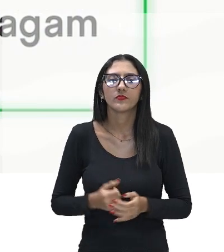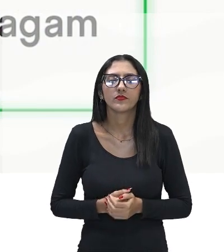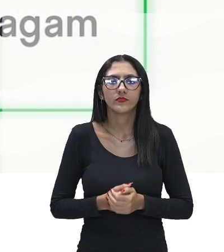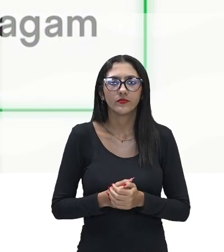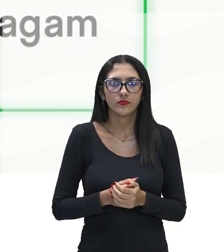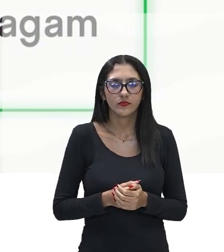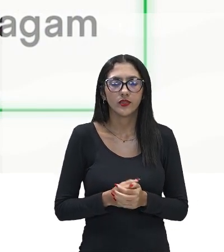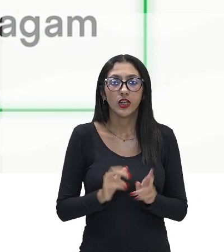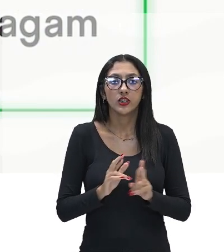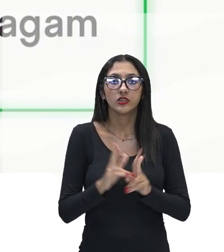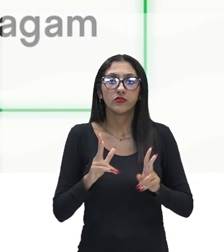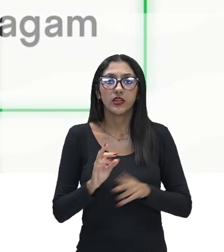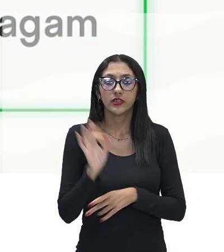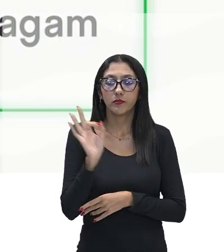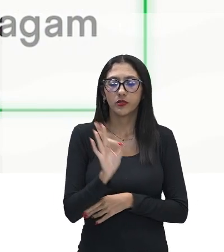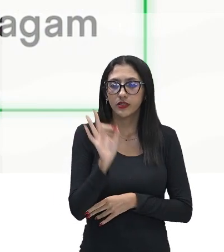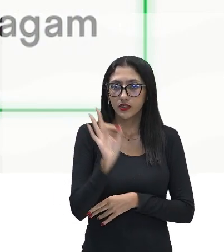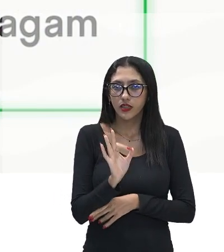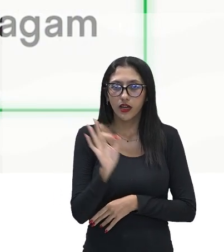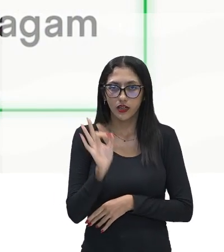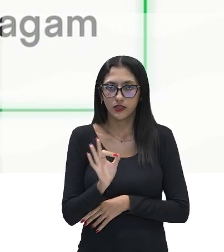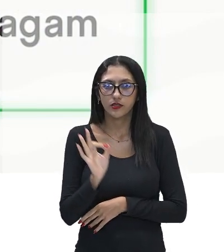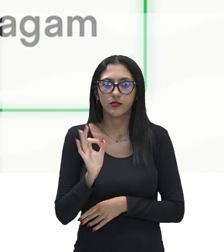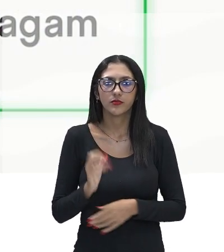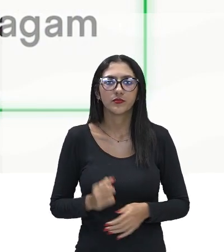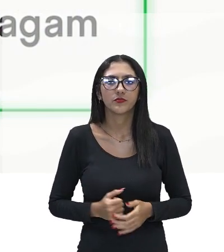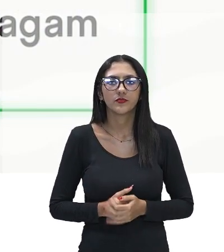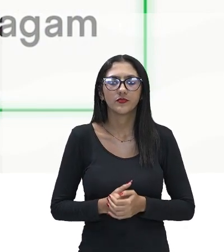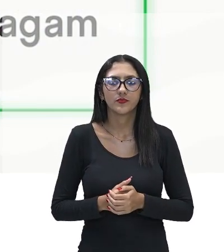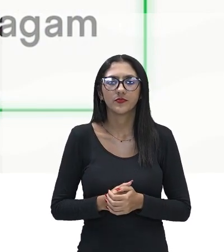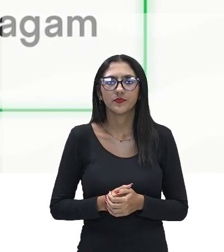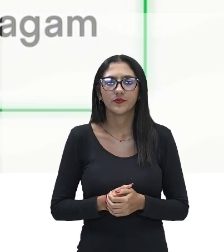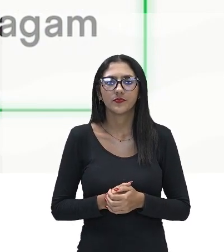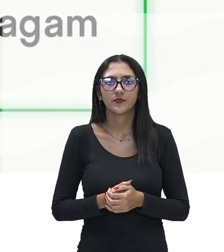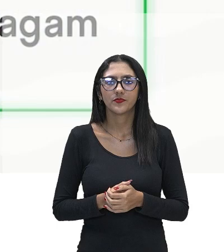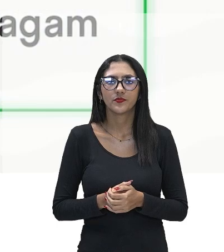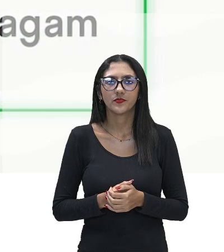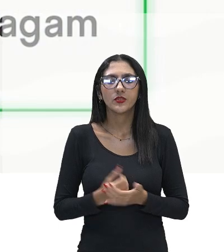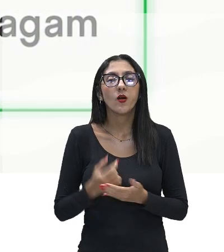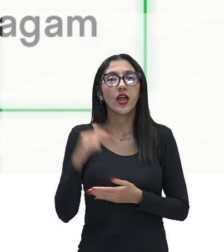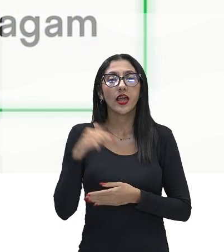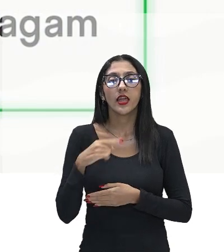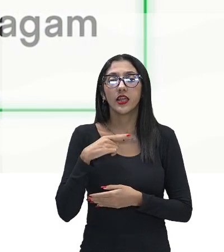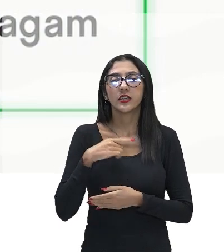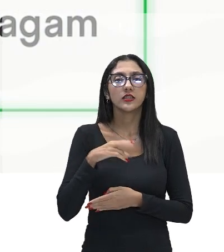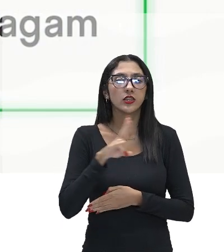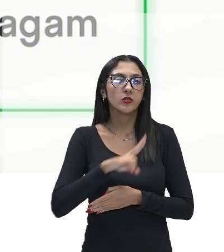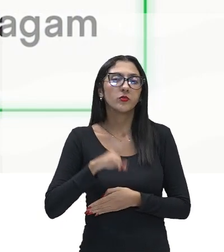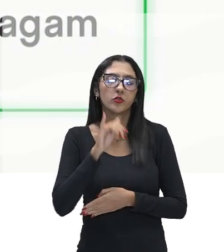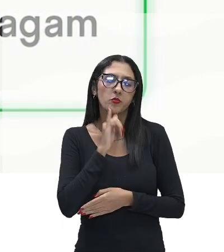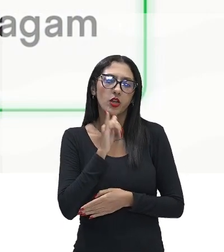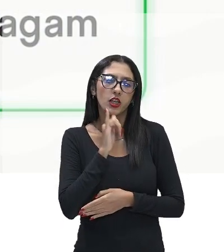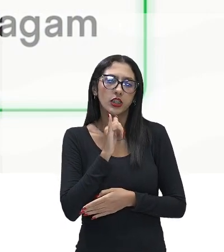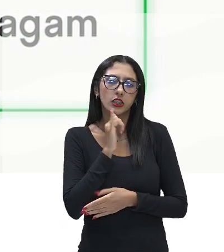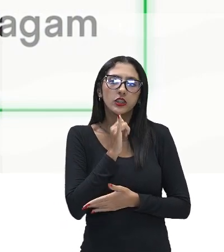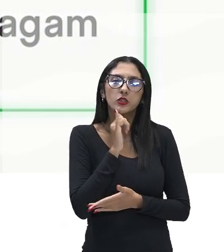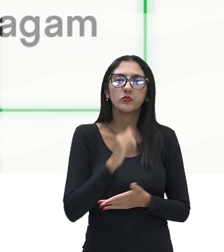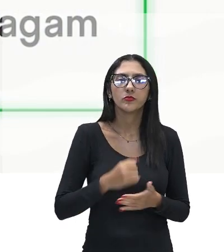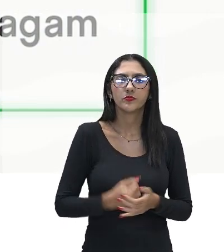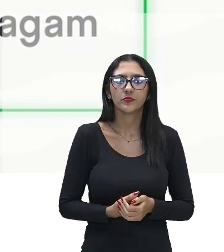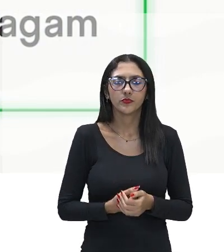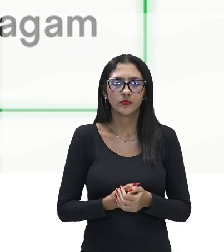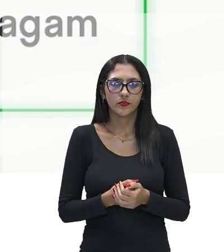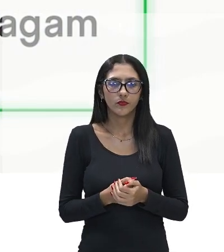taxa percentual do capital. Geralmente, o desconto é utilizado como meio de potencializar as